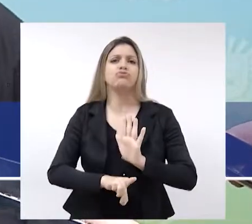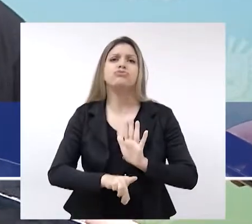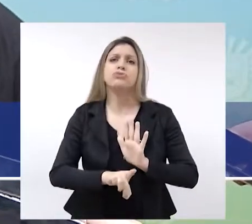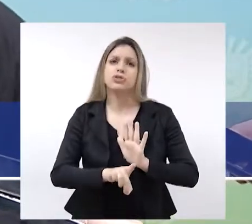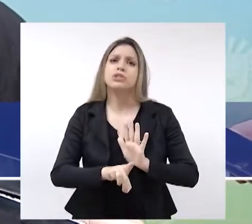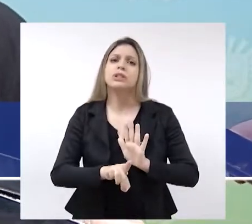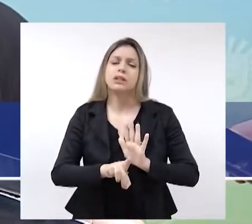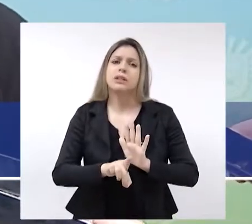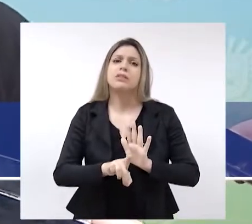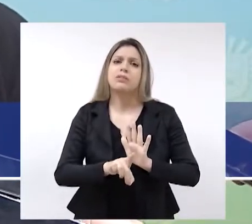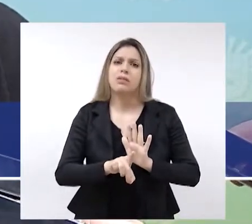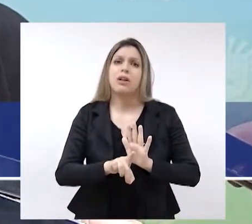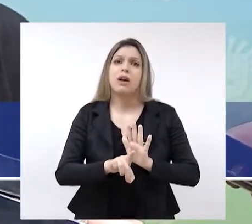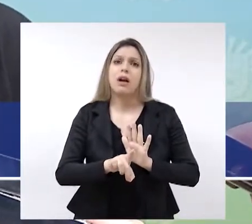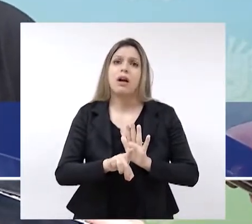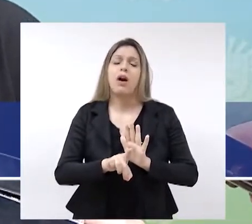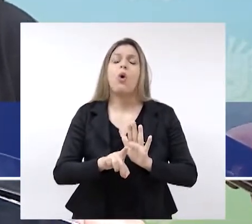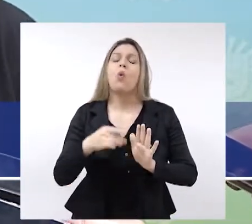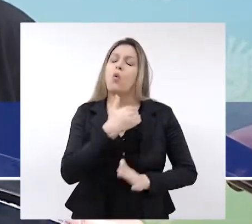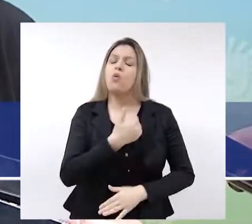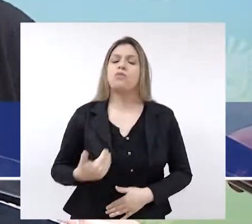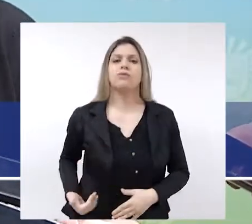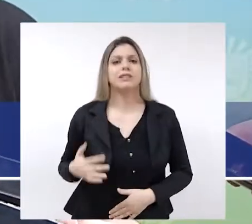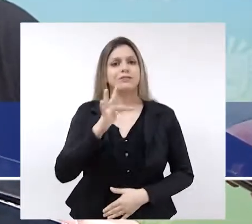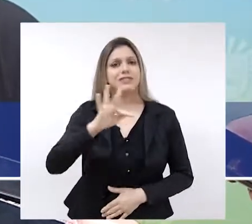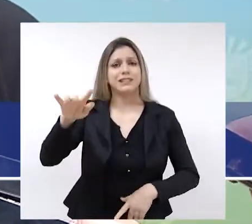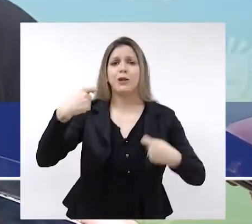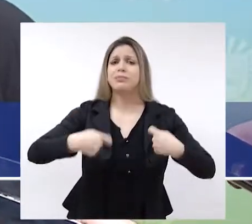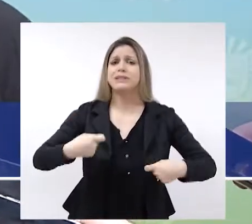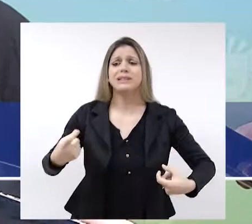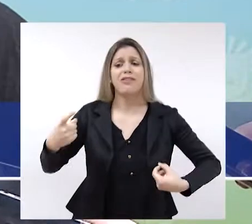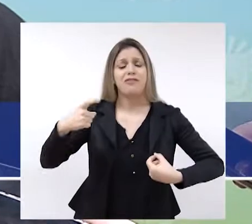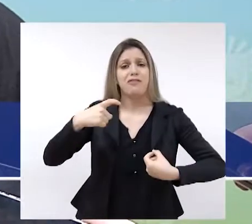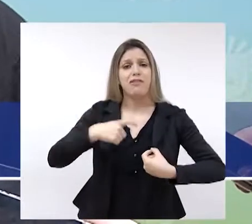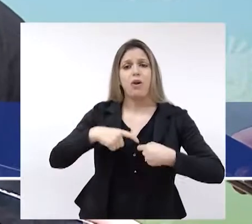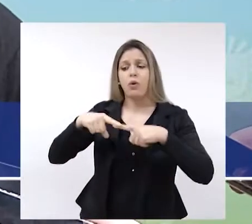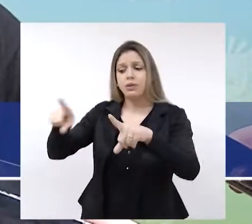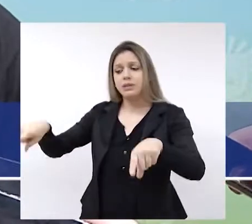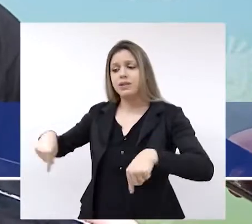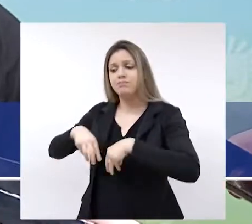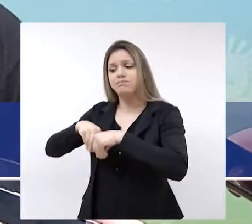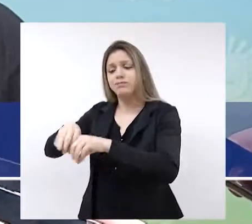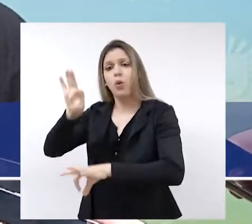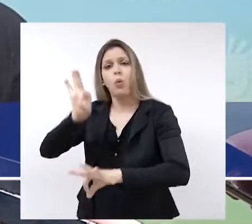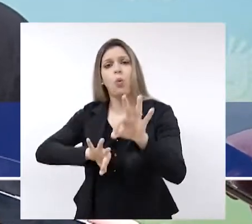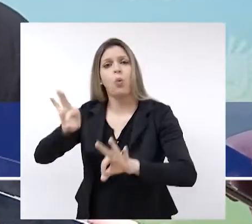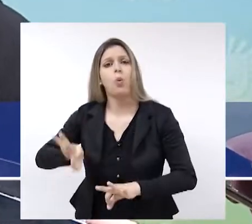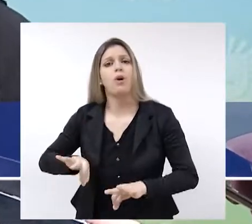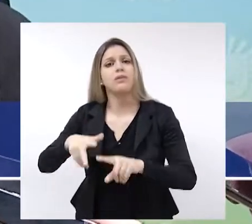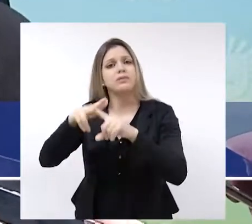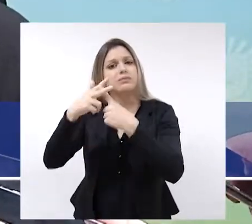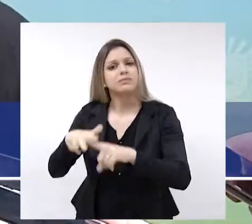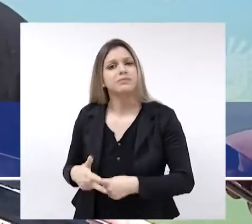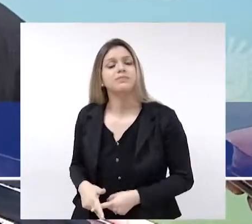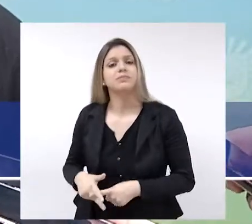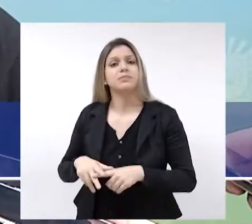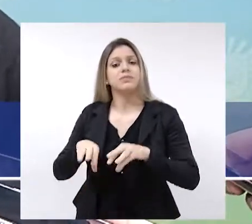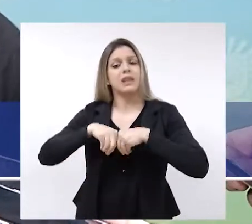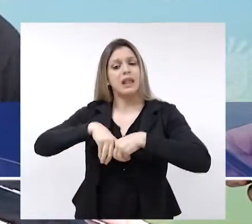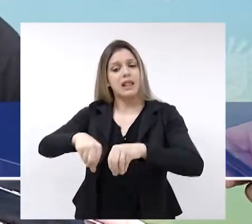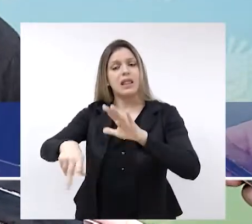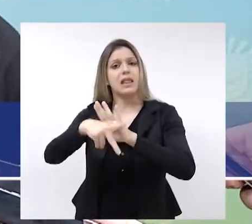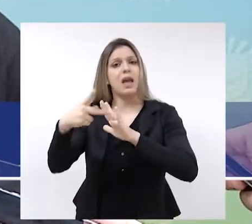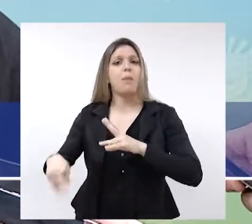direitos. O governo federal precisa retomar a questão fundiária para acabar de uma vez com todos esses problemas que